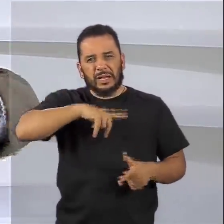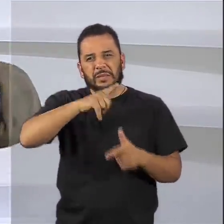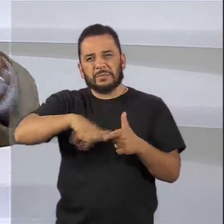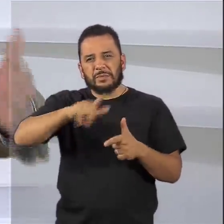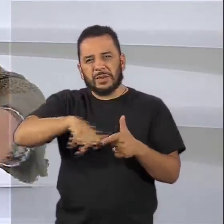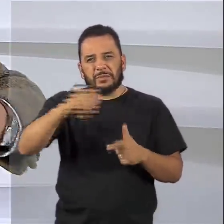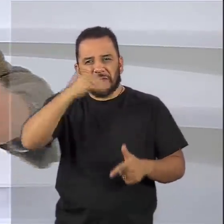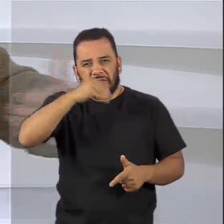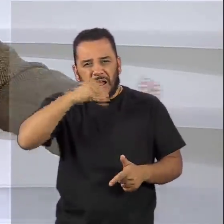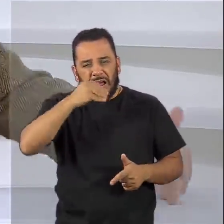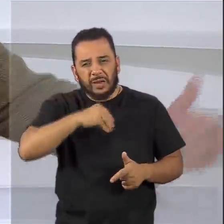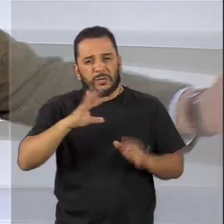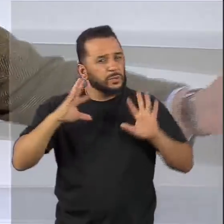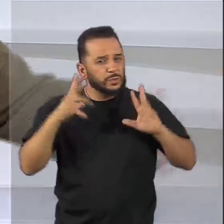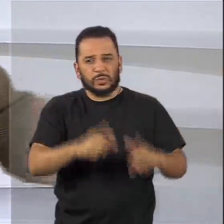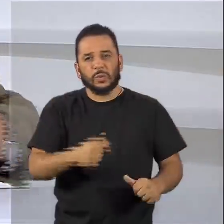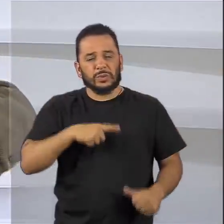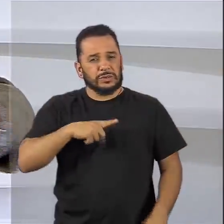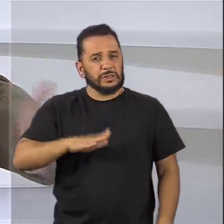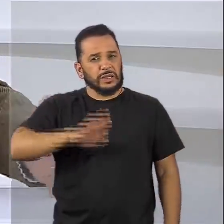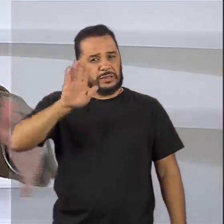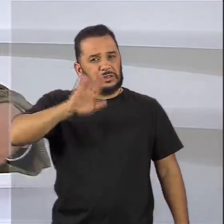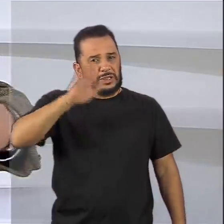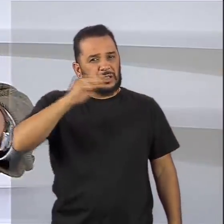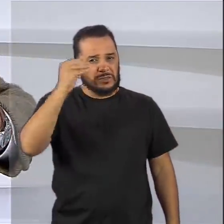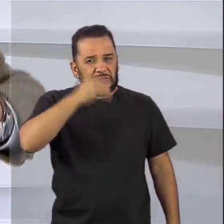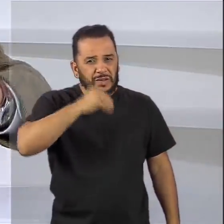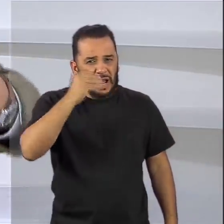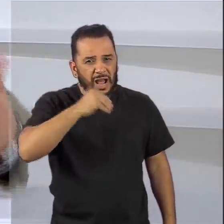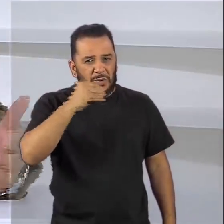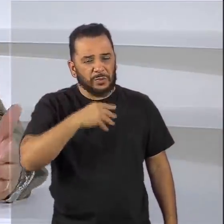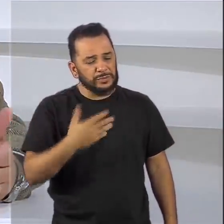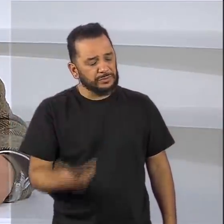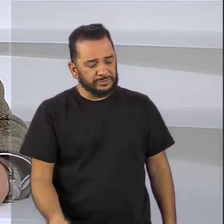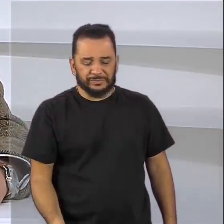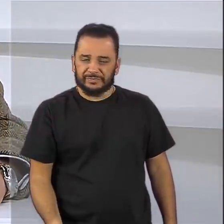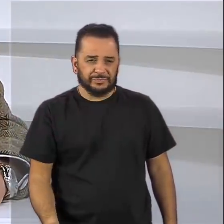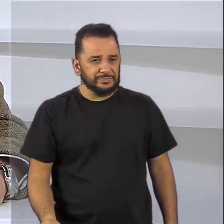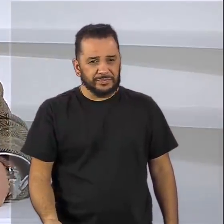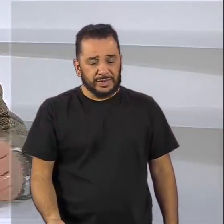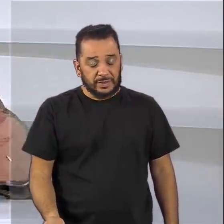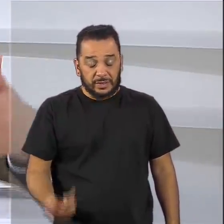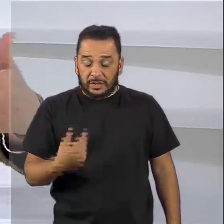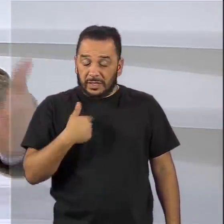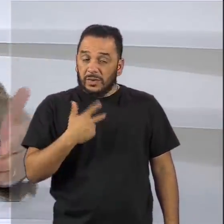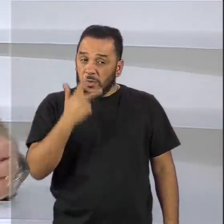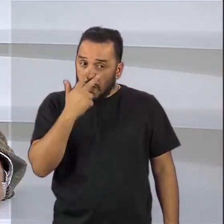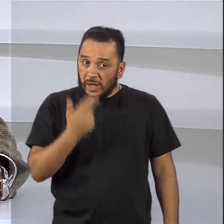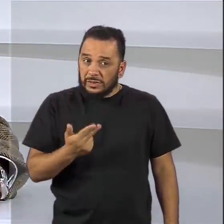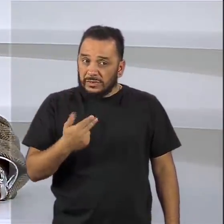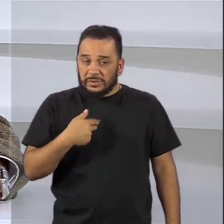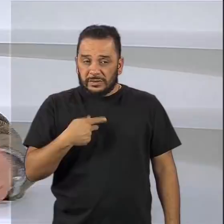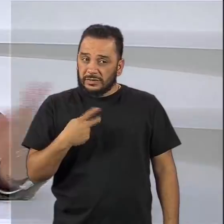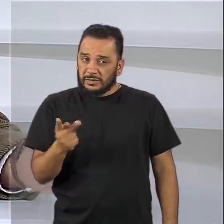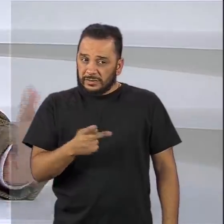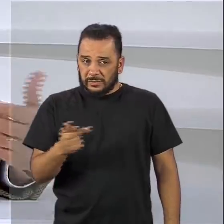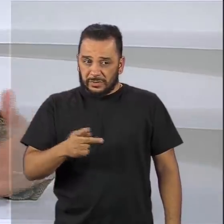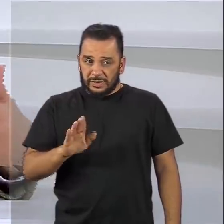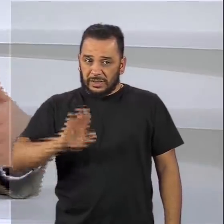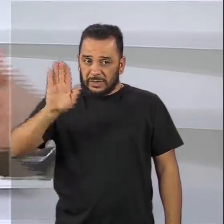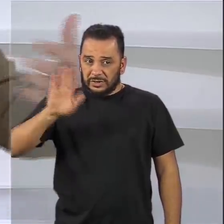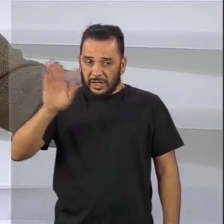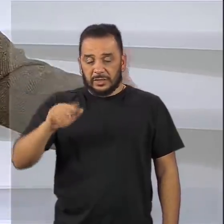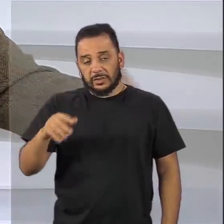candidatos alternativos foram morrendo. O Cláudio já disse isso. Então, acho que há uma tendência inercial desses dois candidatos, um